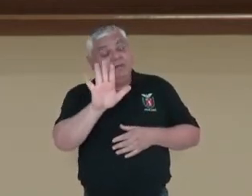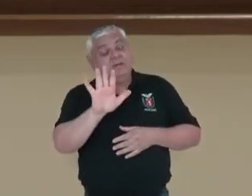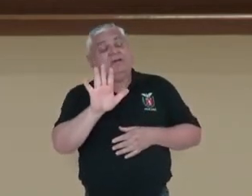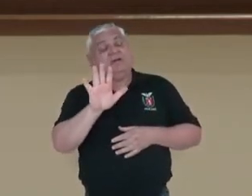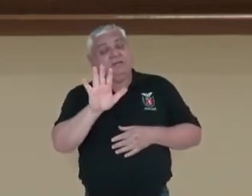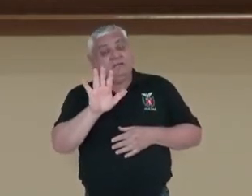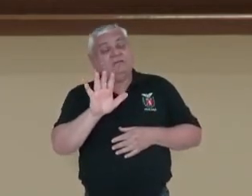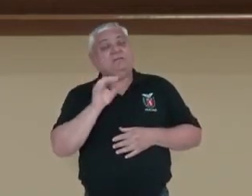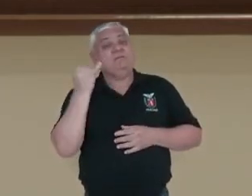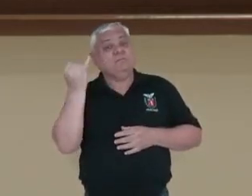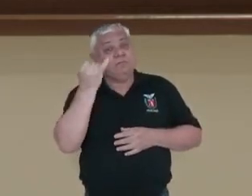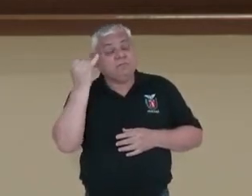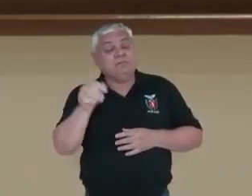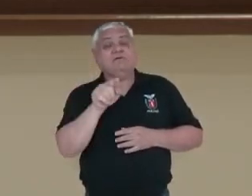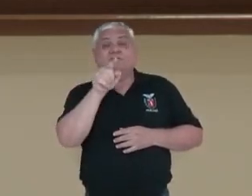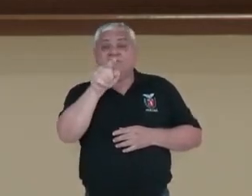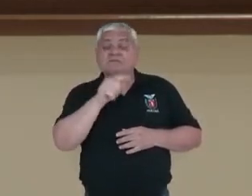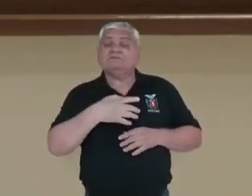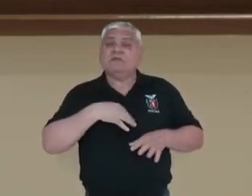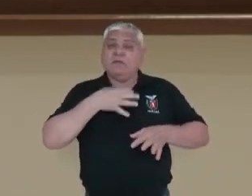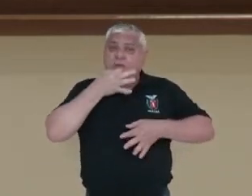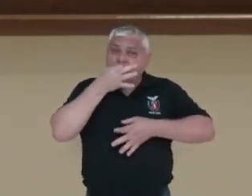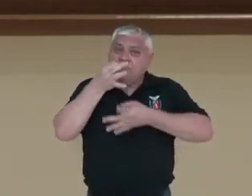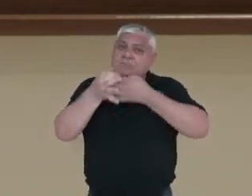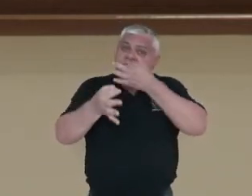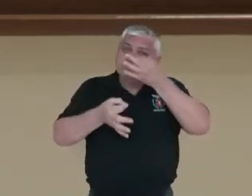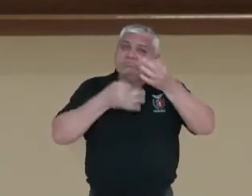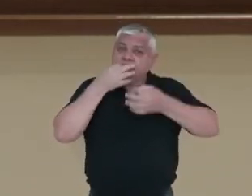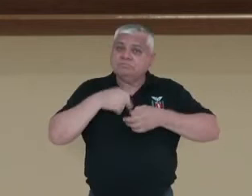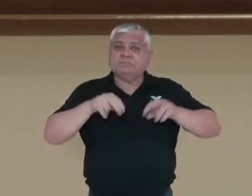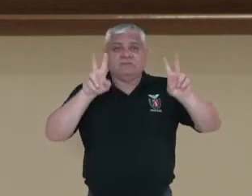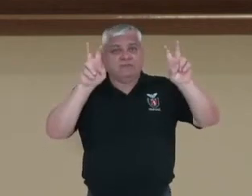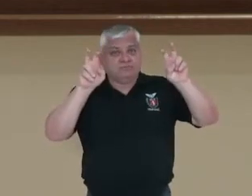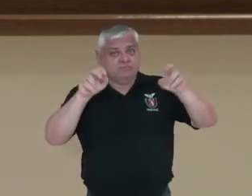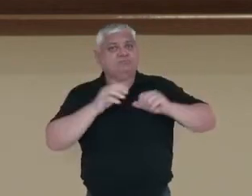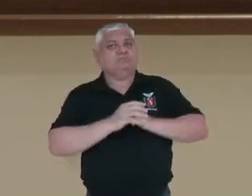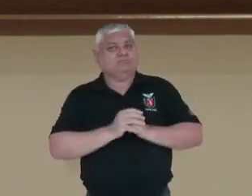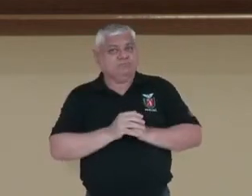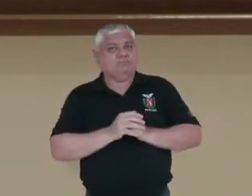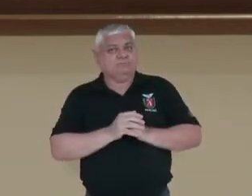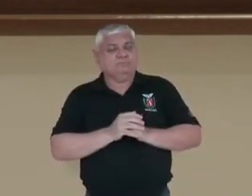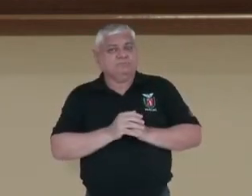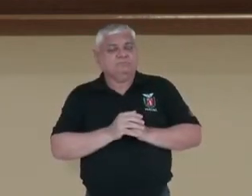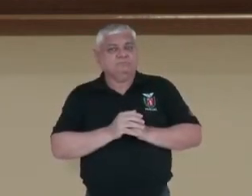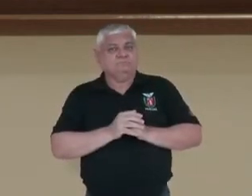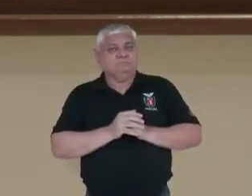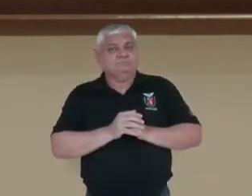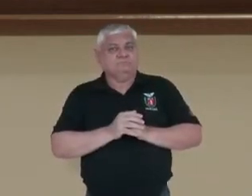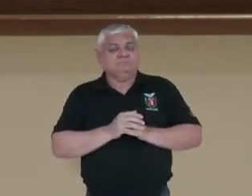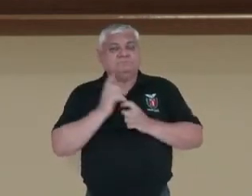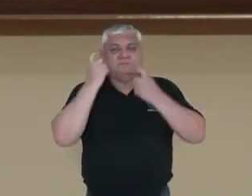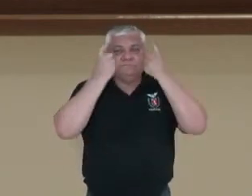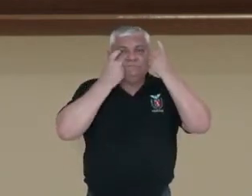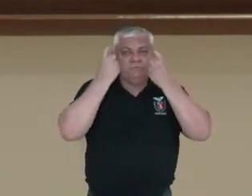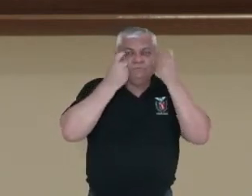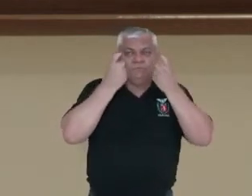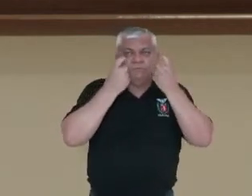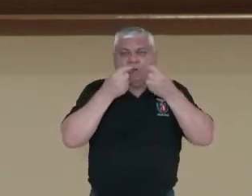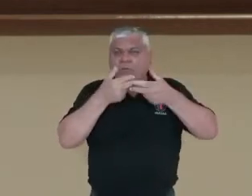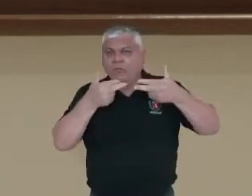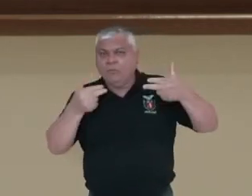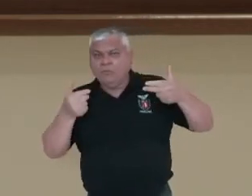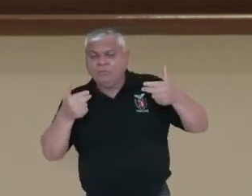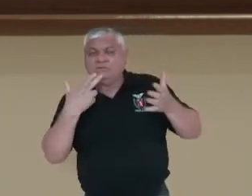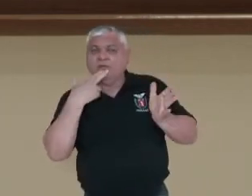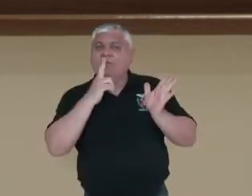né, é você mostrar a sua opinião a respeito de um assunto, de um tema que te interesse. A carta do leitor ela faz